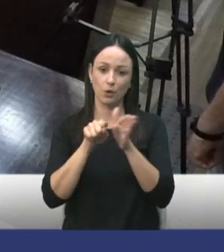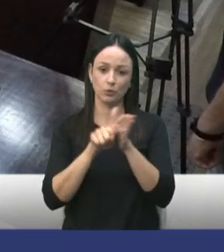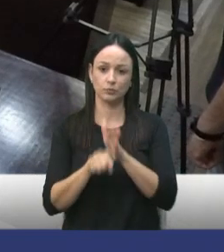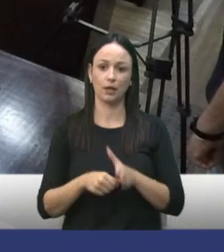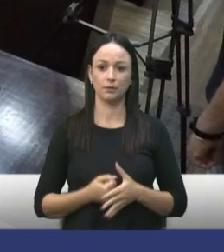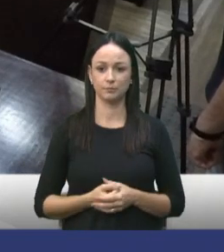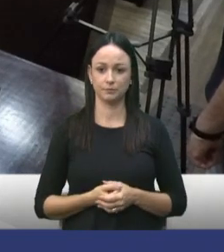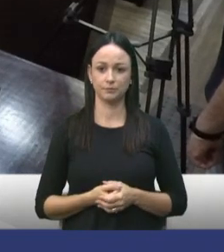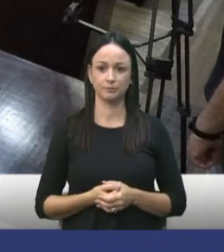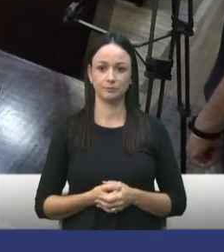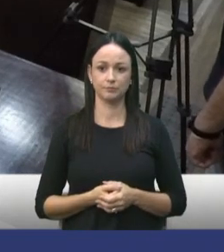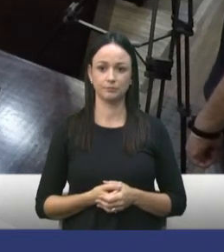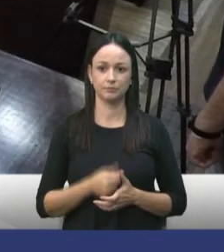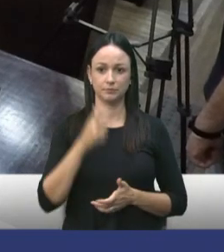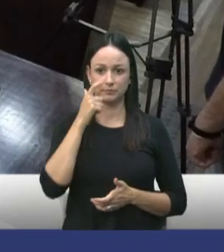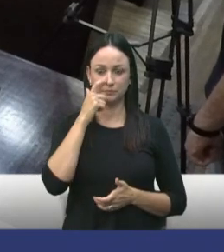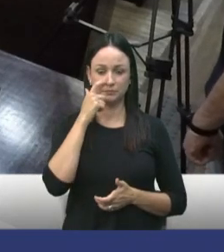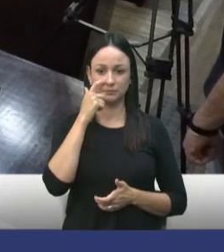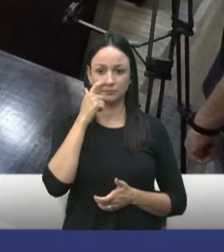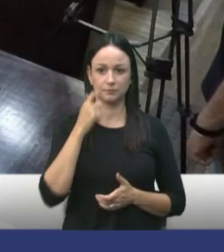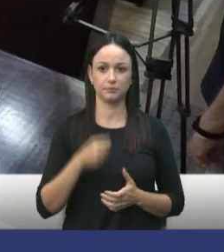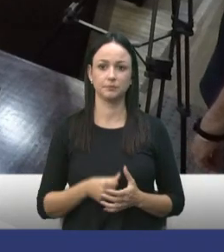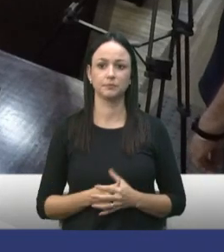colocam. Fique à vontade.